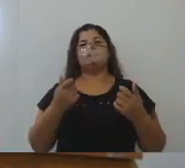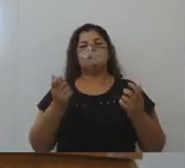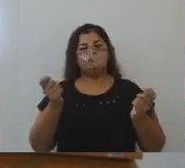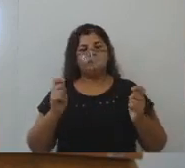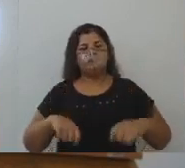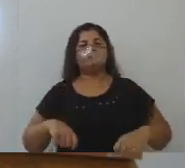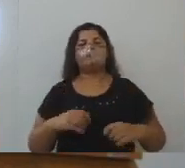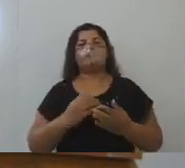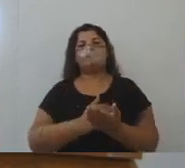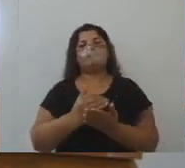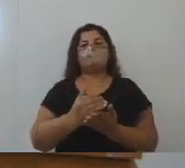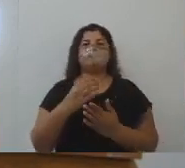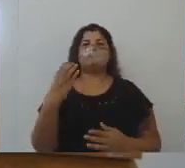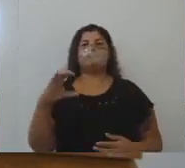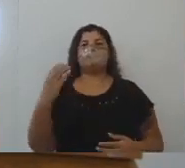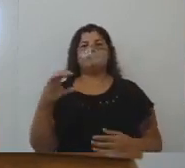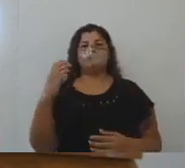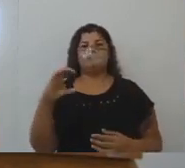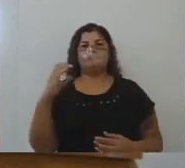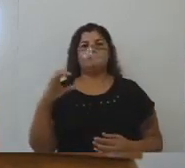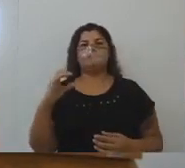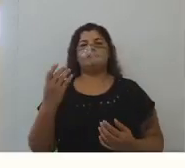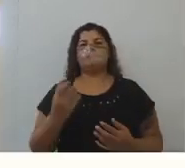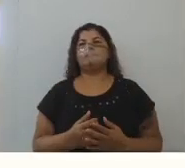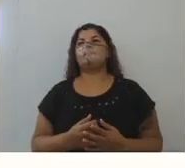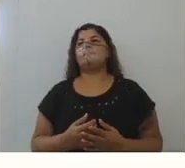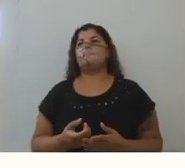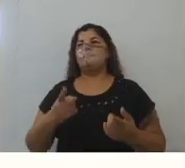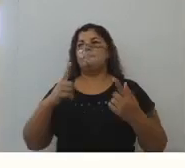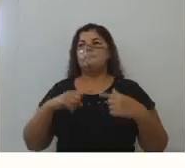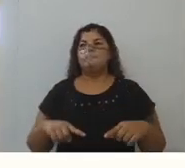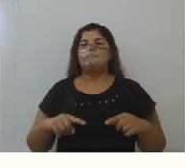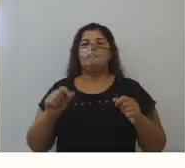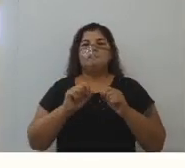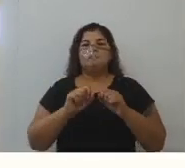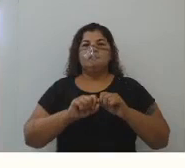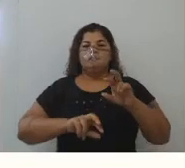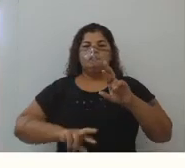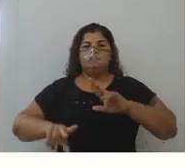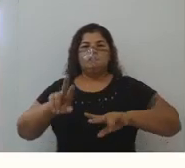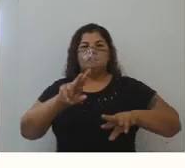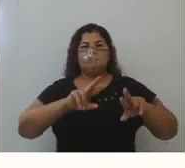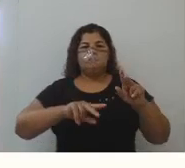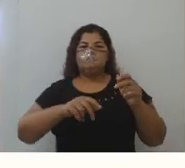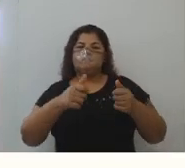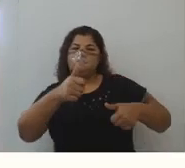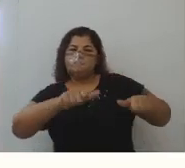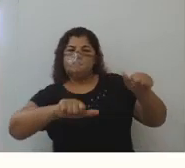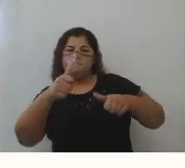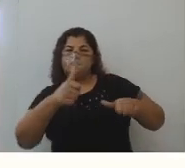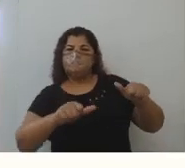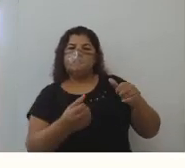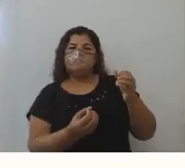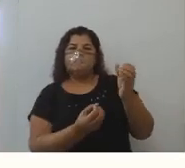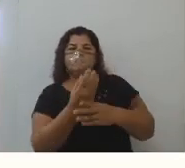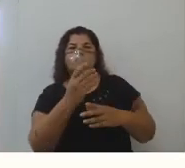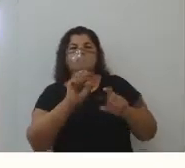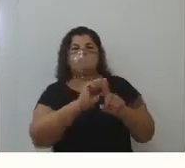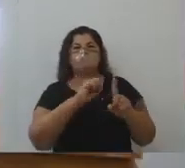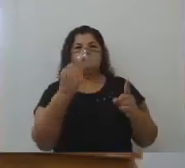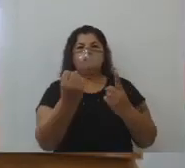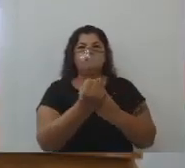ciência. Vamos para outra alternativa. Fazer diferentes leituras do fato social, tomando por base o senso